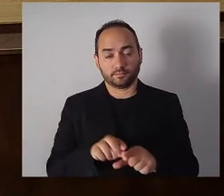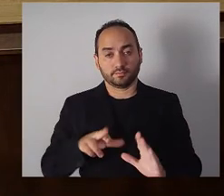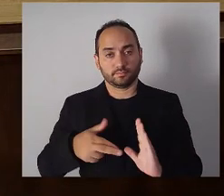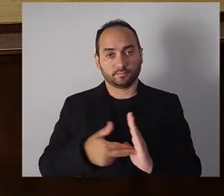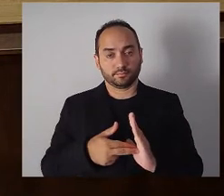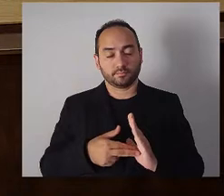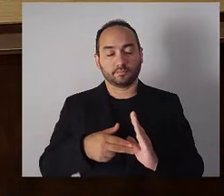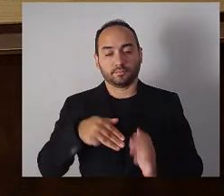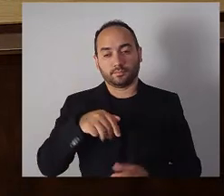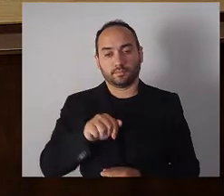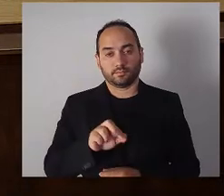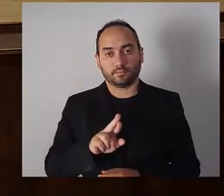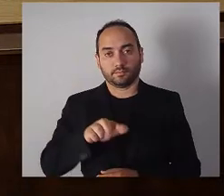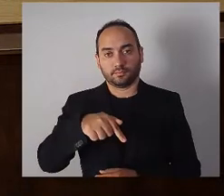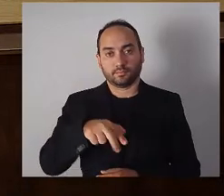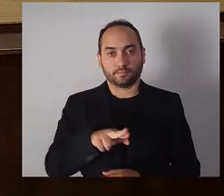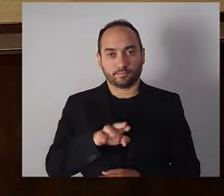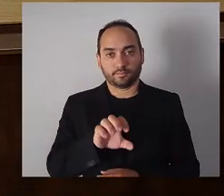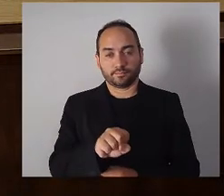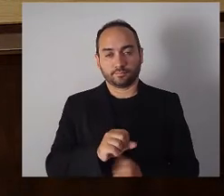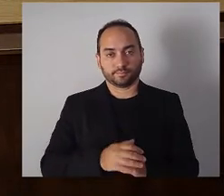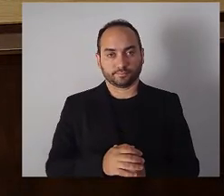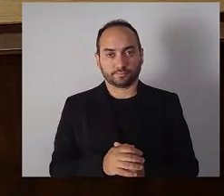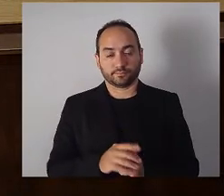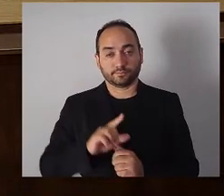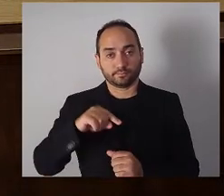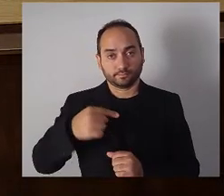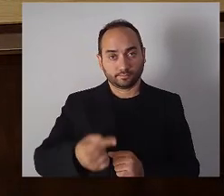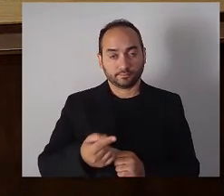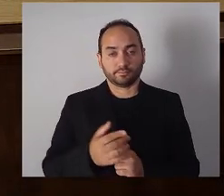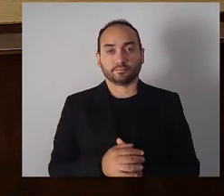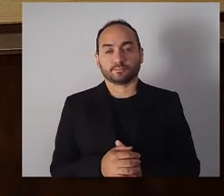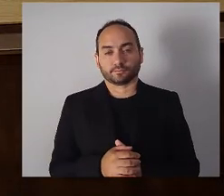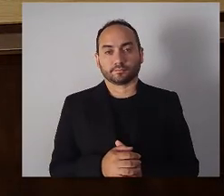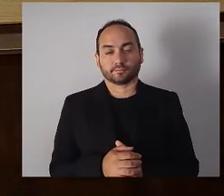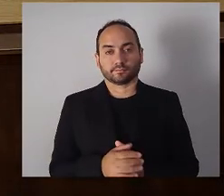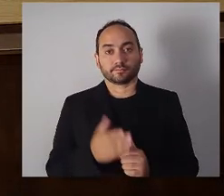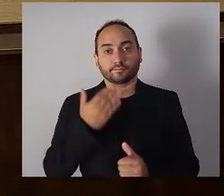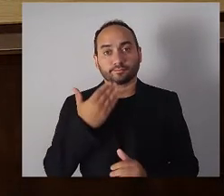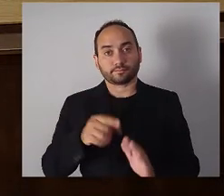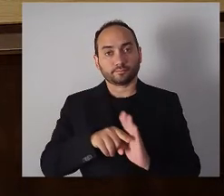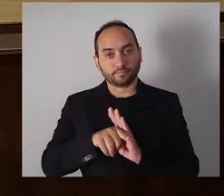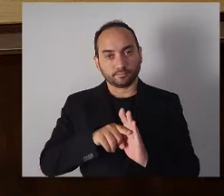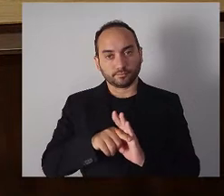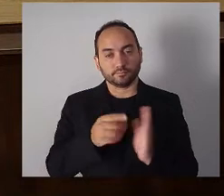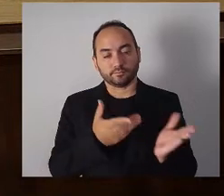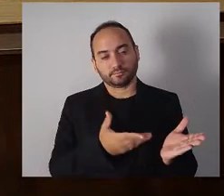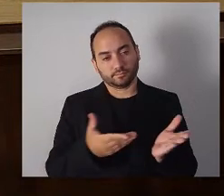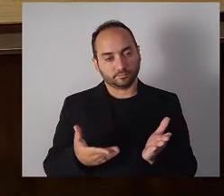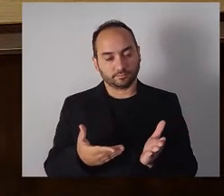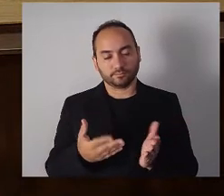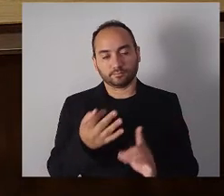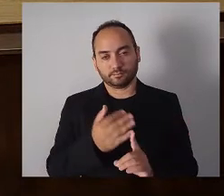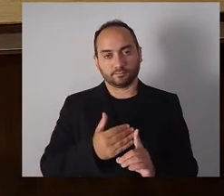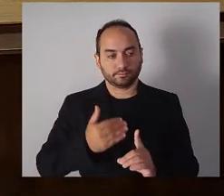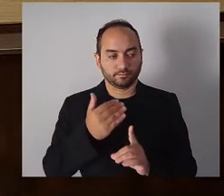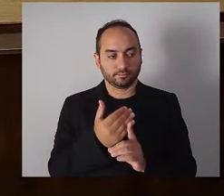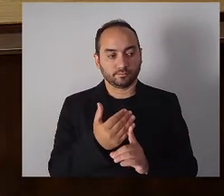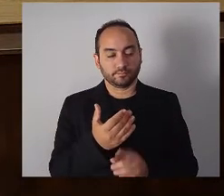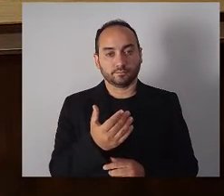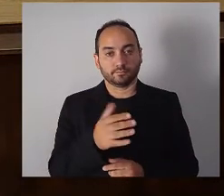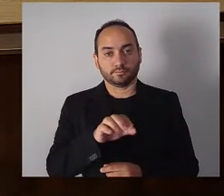Gleidson Marques Fernandes. Na sequência, pediu vista dos autos o desembargador